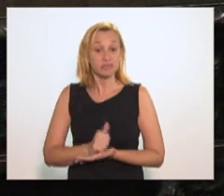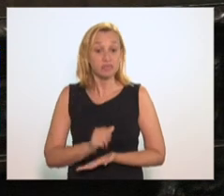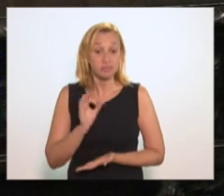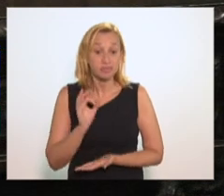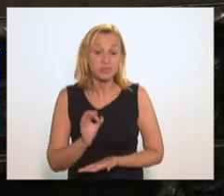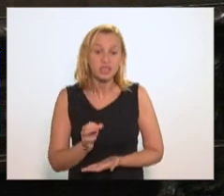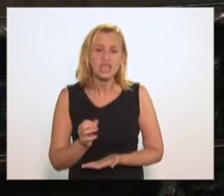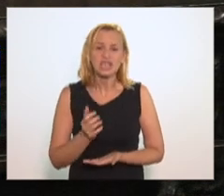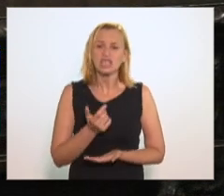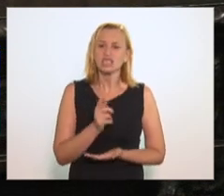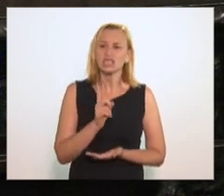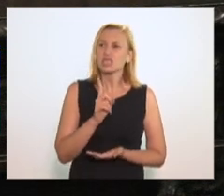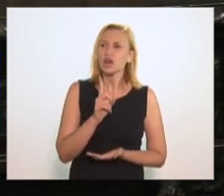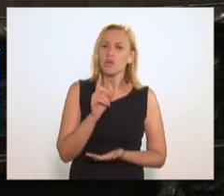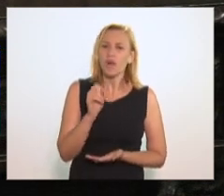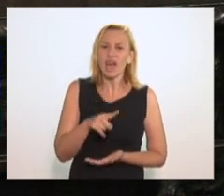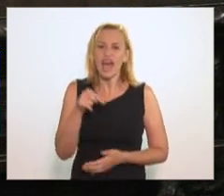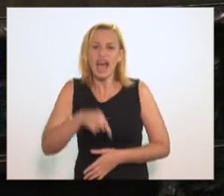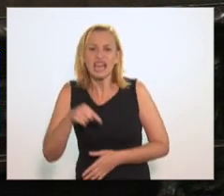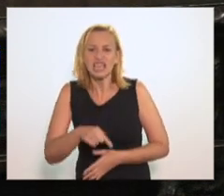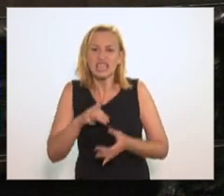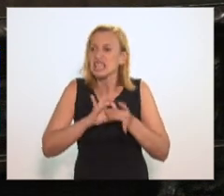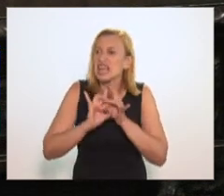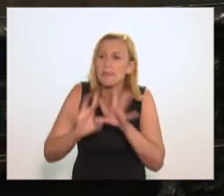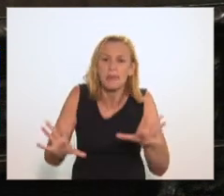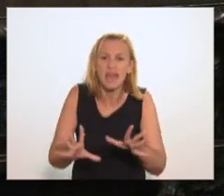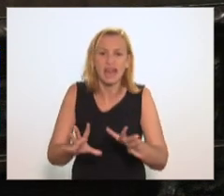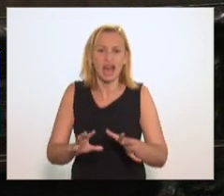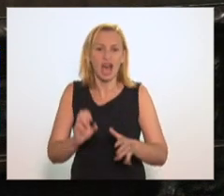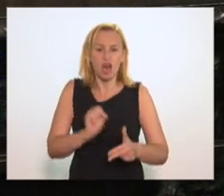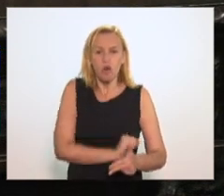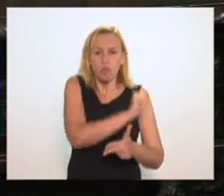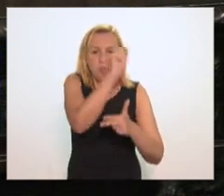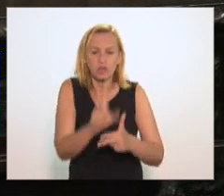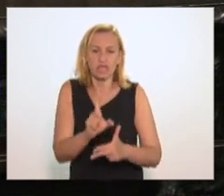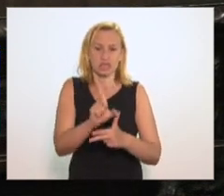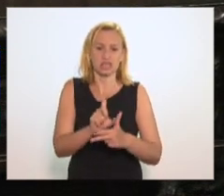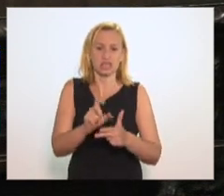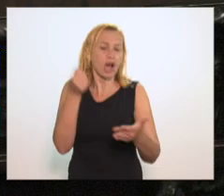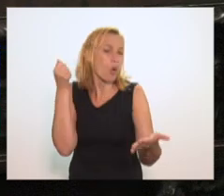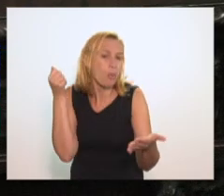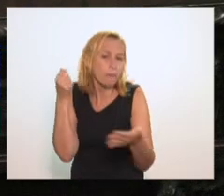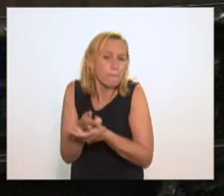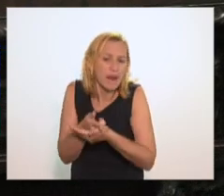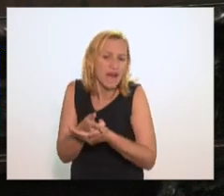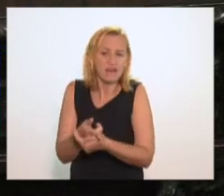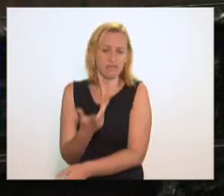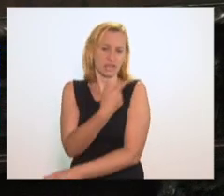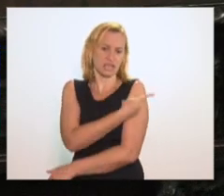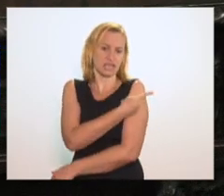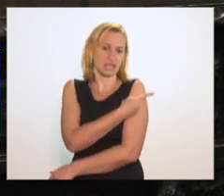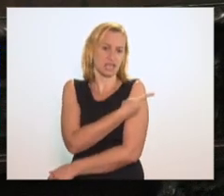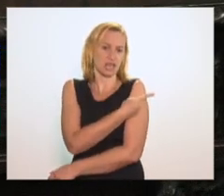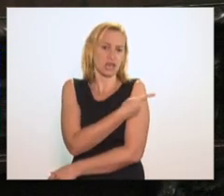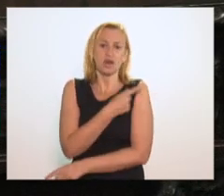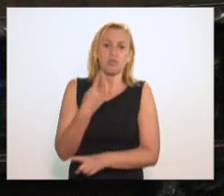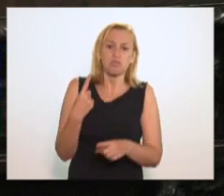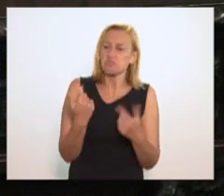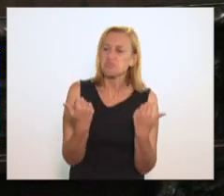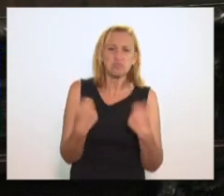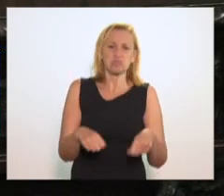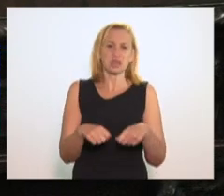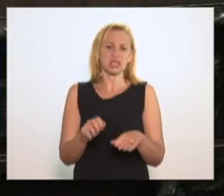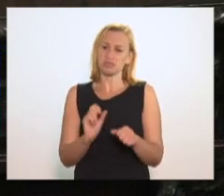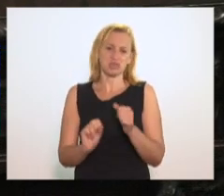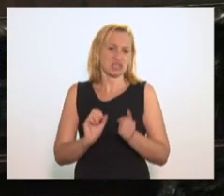porque não se trata aqui de autorizar o poder executivo a comprar insumos ou vacinas porque nós não precisamos